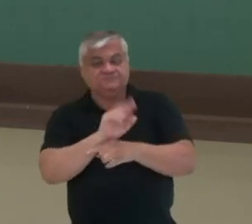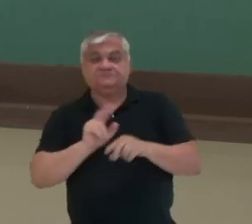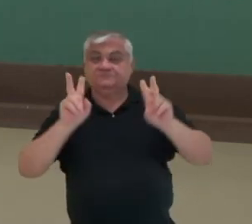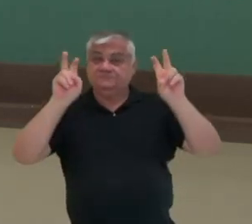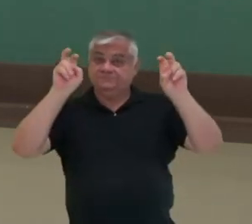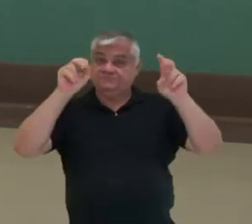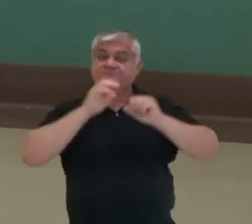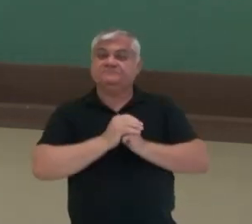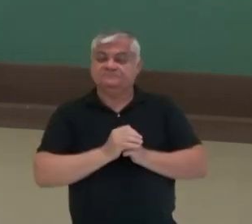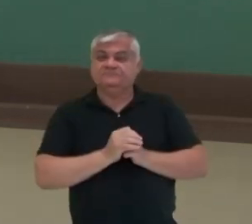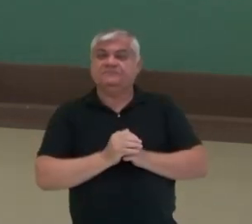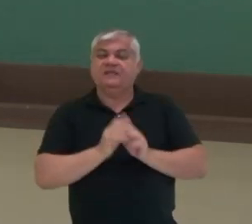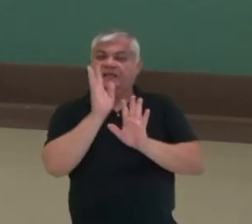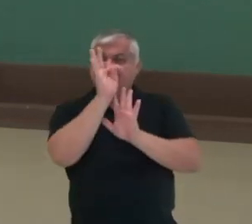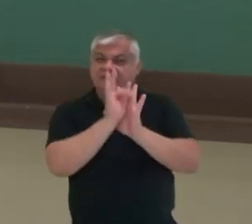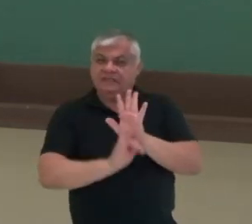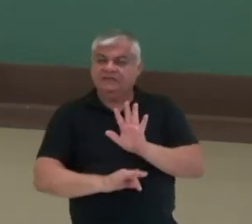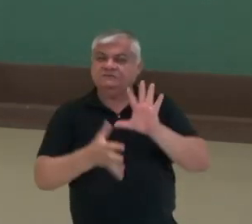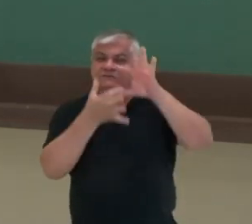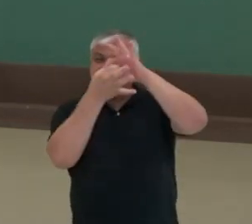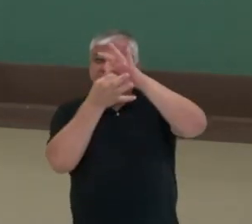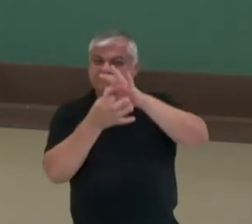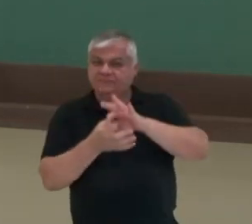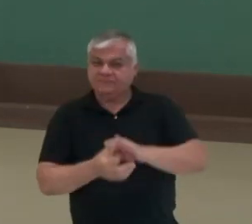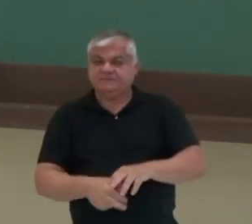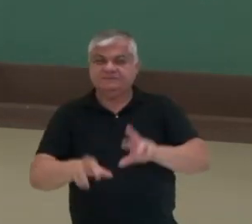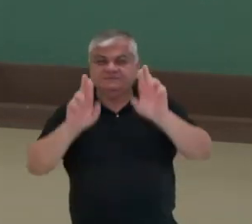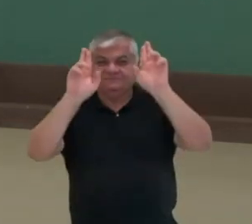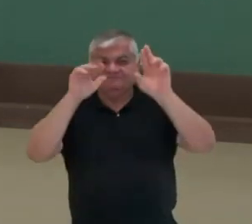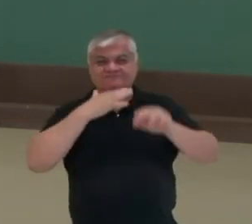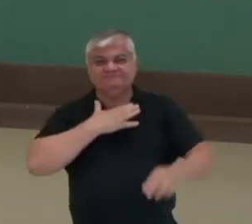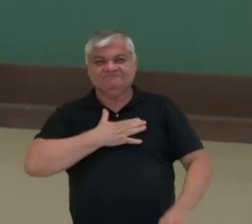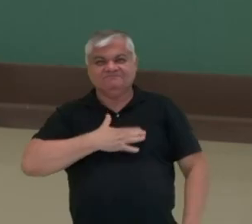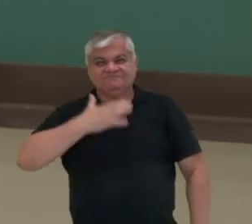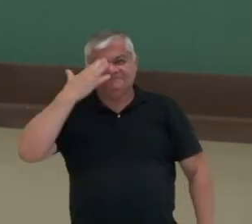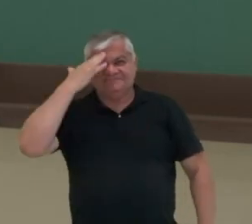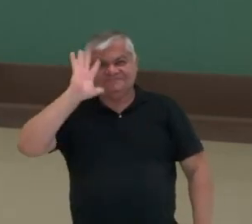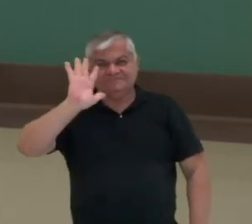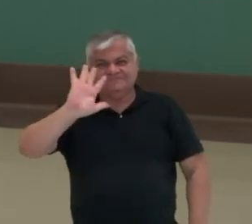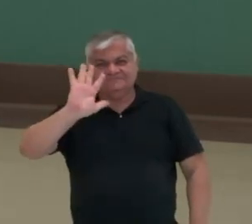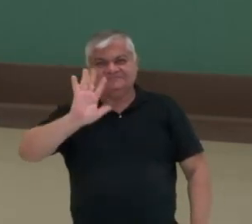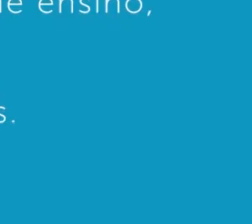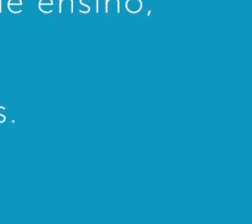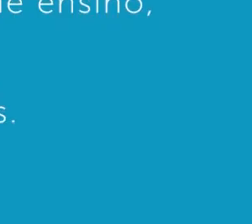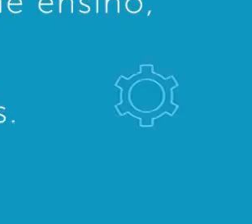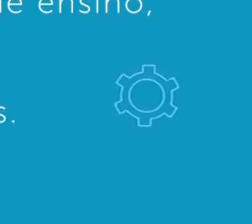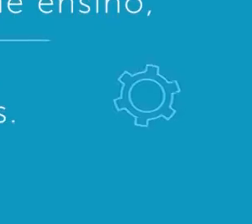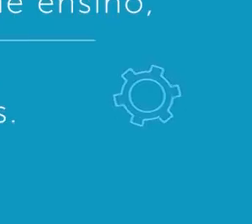falamos sobre texto dissertativo argumentativo. Espero que vocês tenham gostado e até breve.